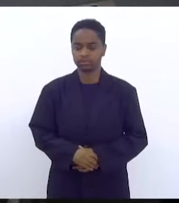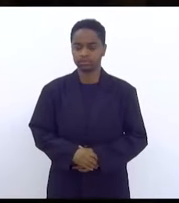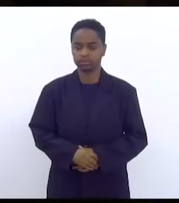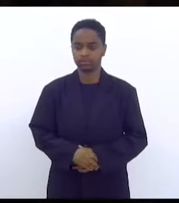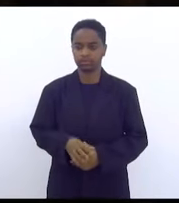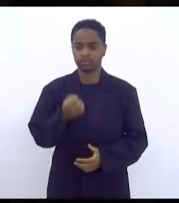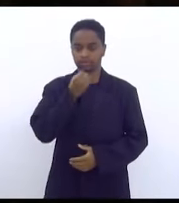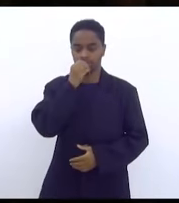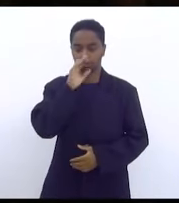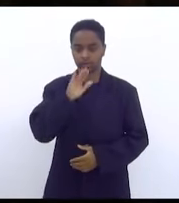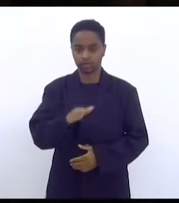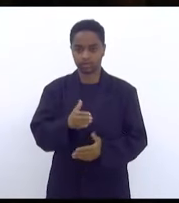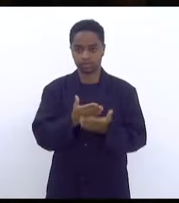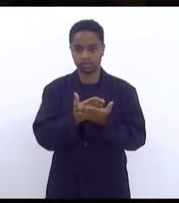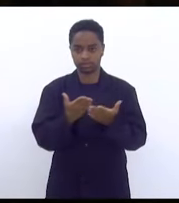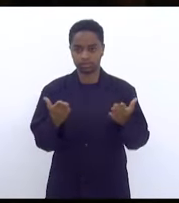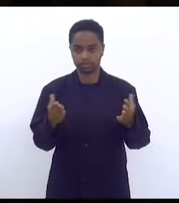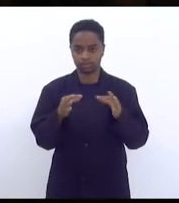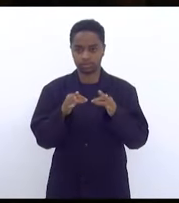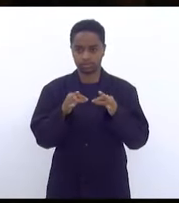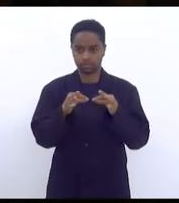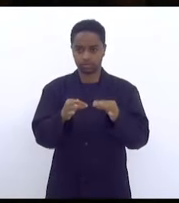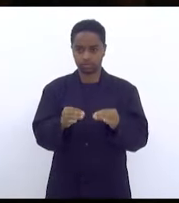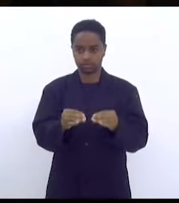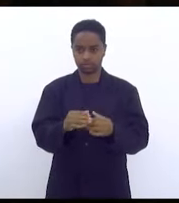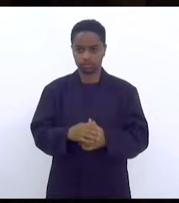Boa tarde a todos.